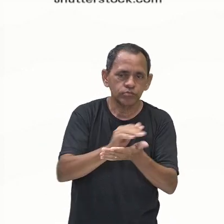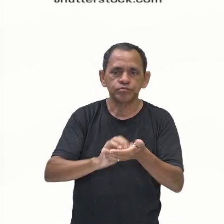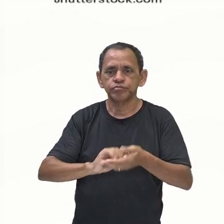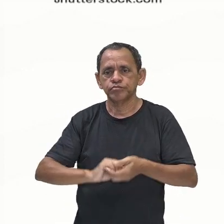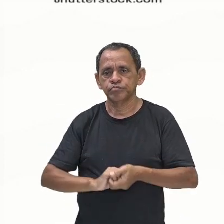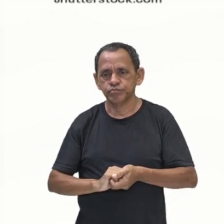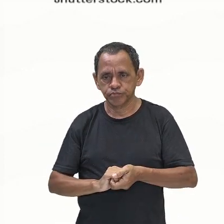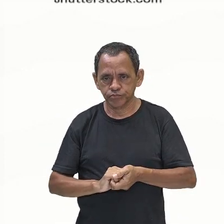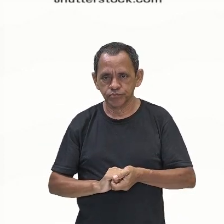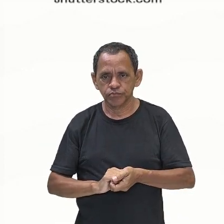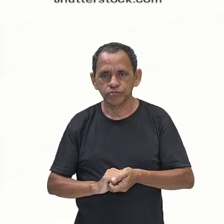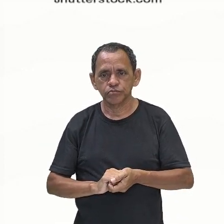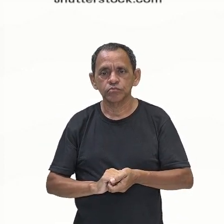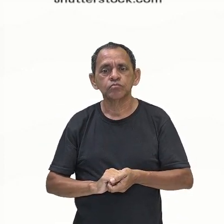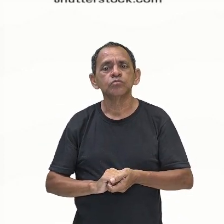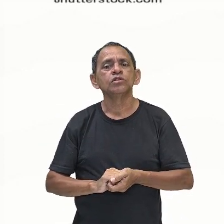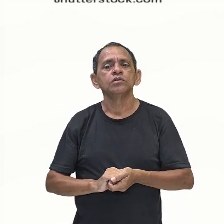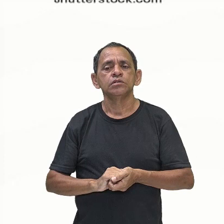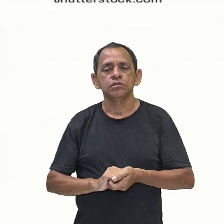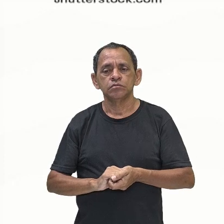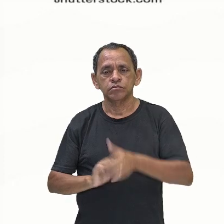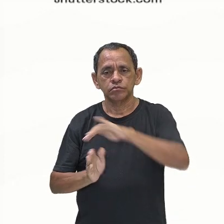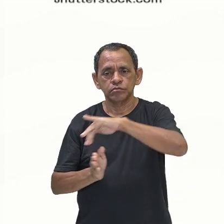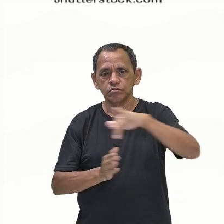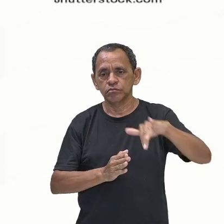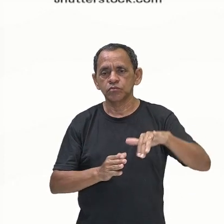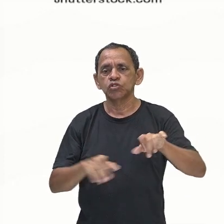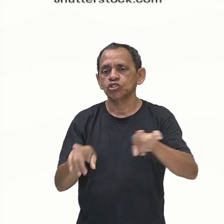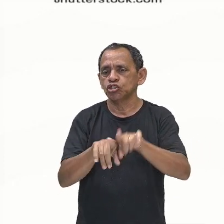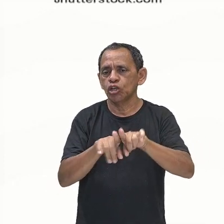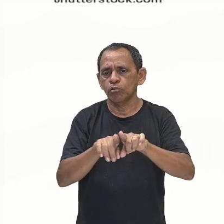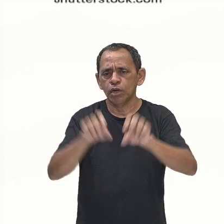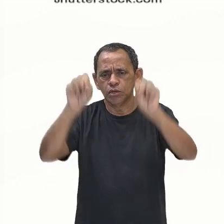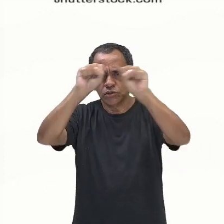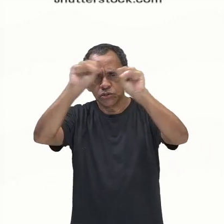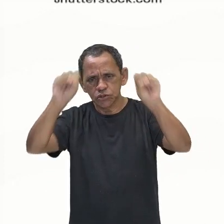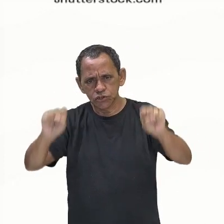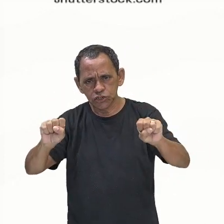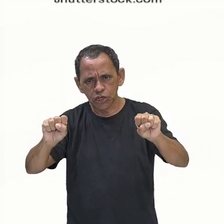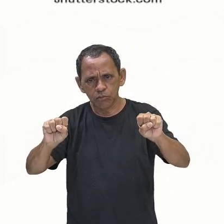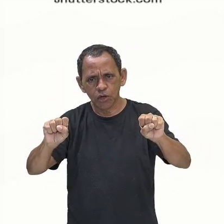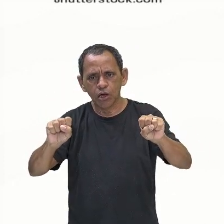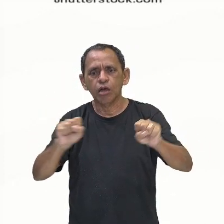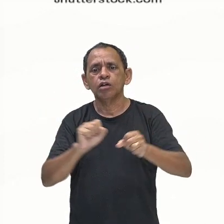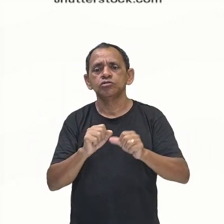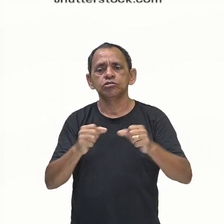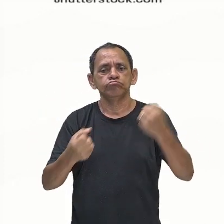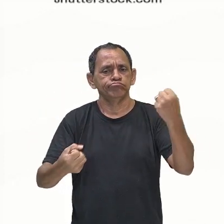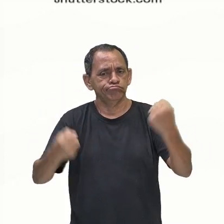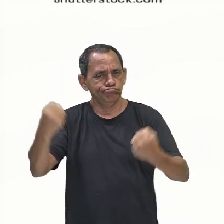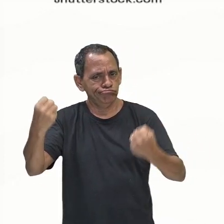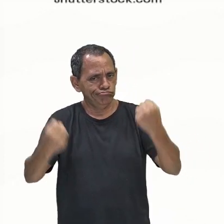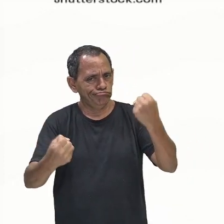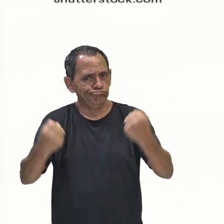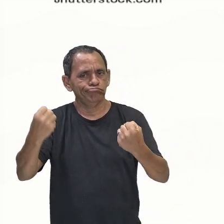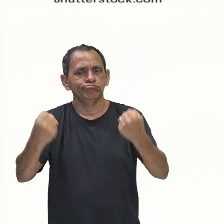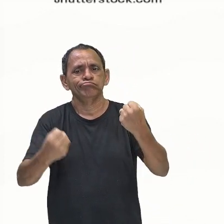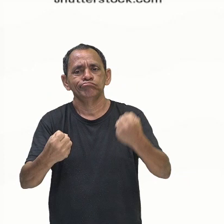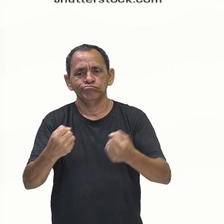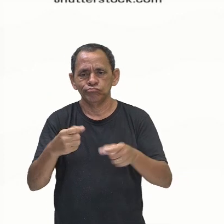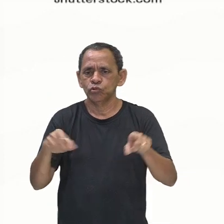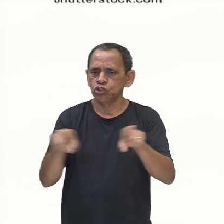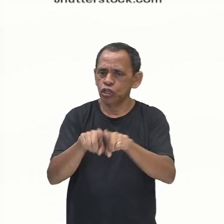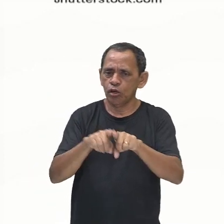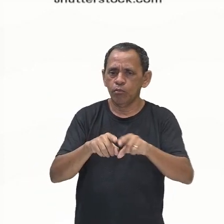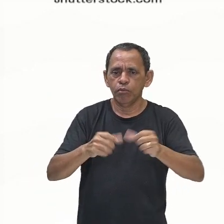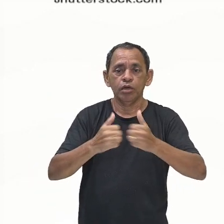Também em sistemas de navegação em veículos terrestres E aí, sobre isso aqui, todo mundo entende